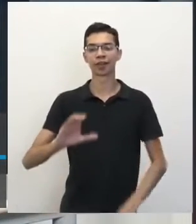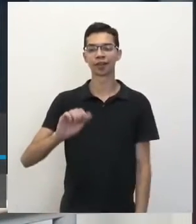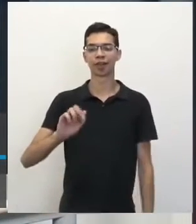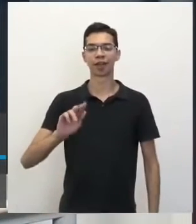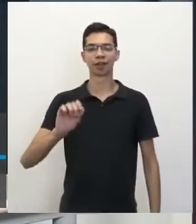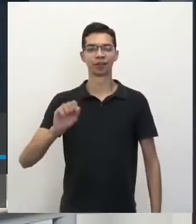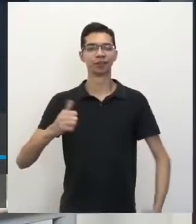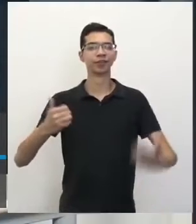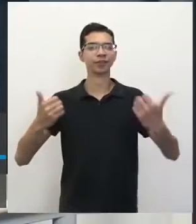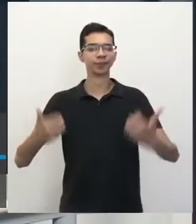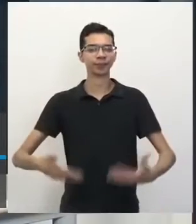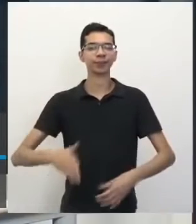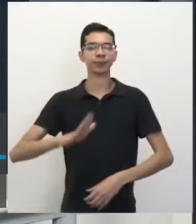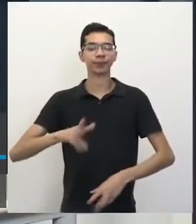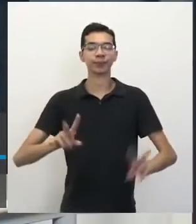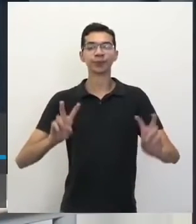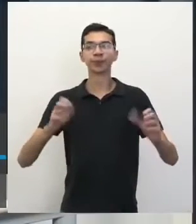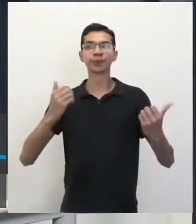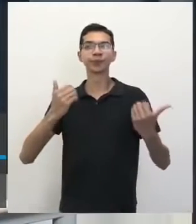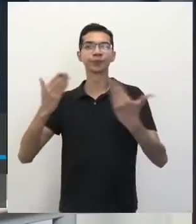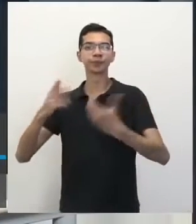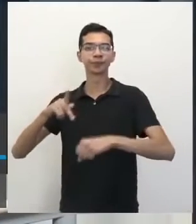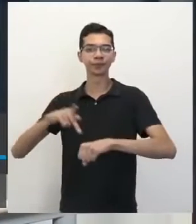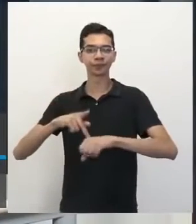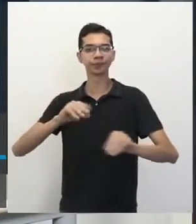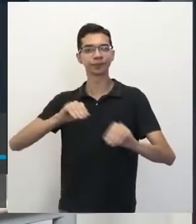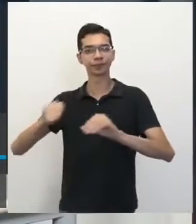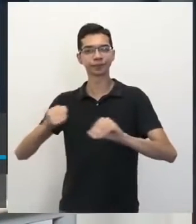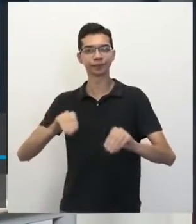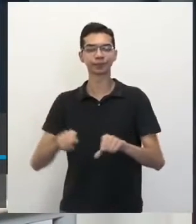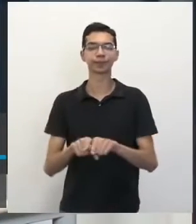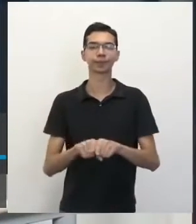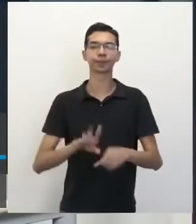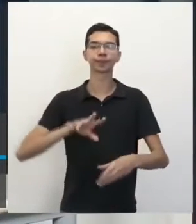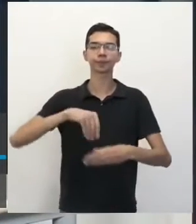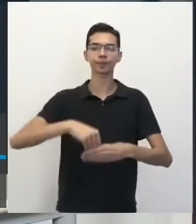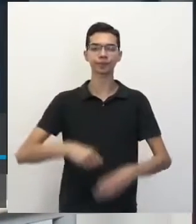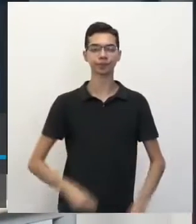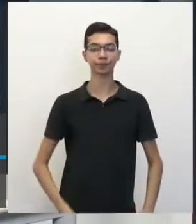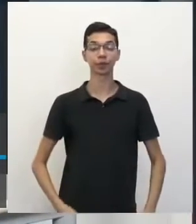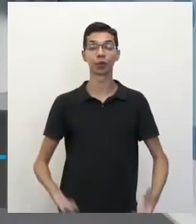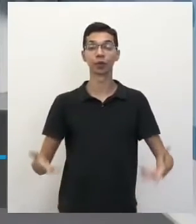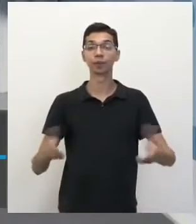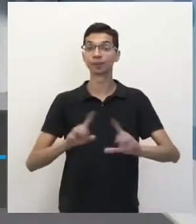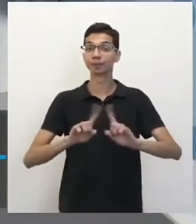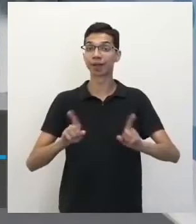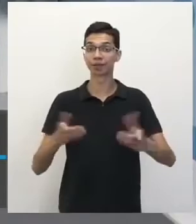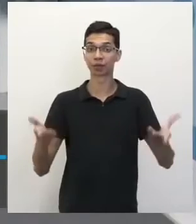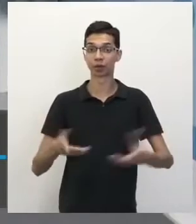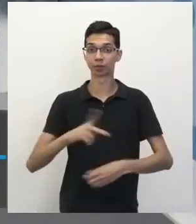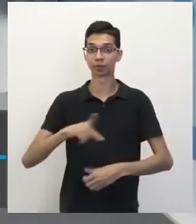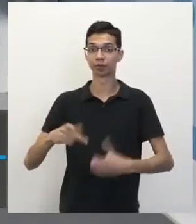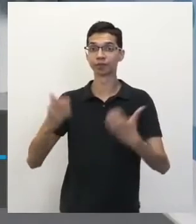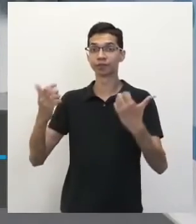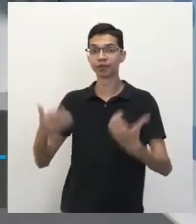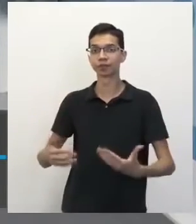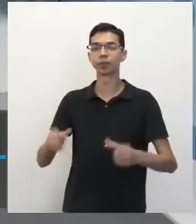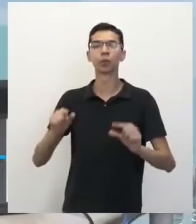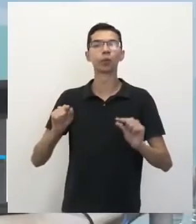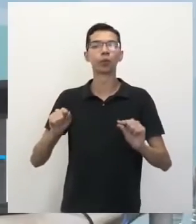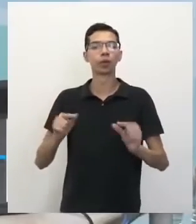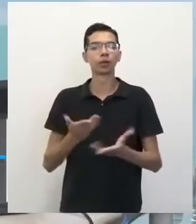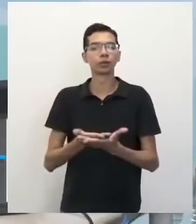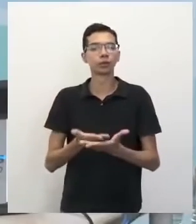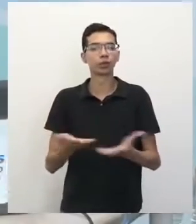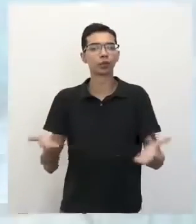migrações externas e internas. Antes disso, o professor Carlos vai falar o que nós vamos trabalhar hoje. Legal, galera. Olha, na